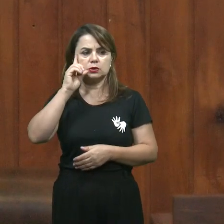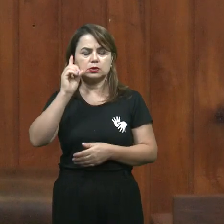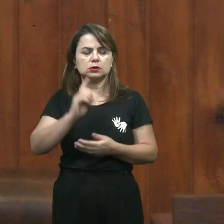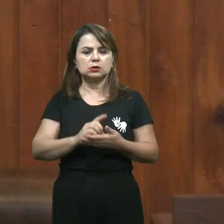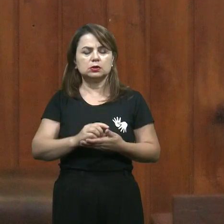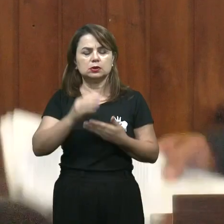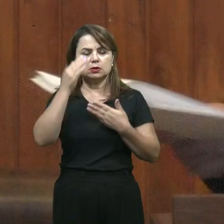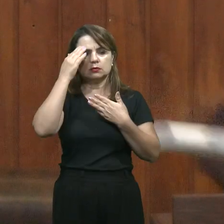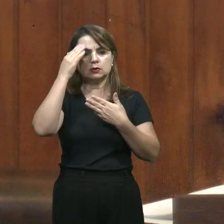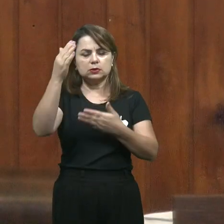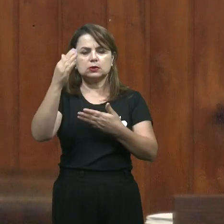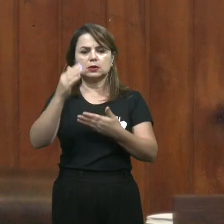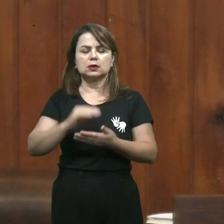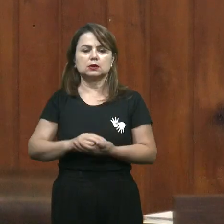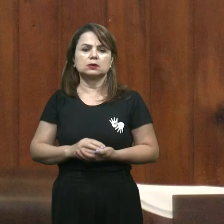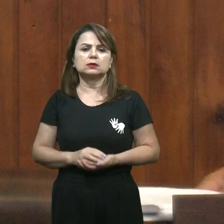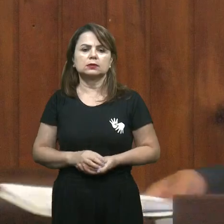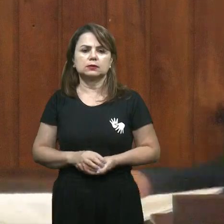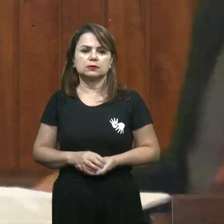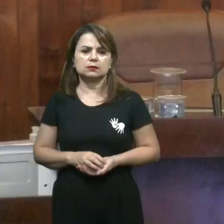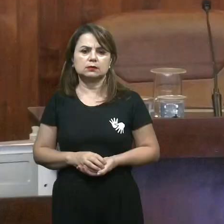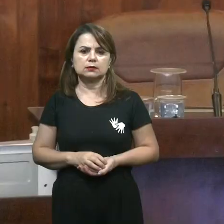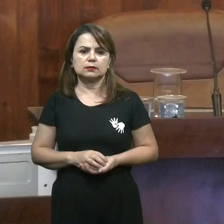São minhas considerações. Muito obrigado.